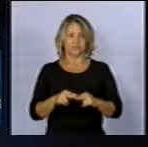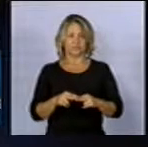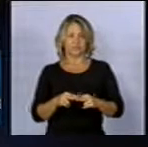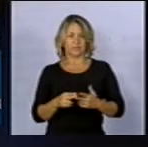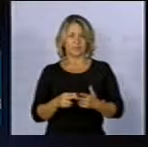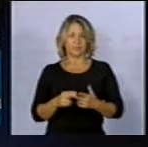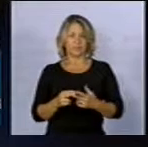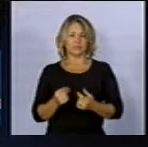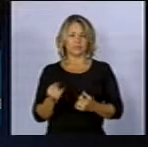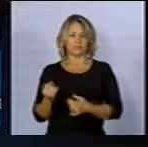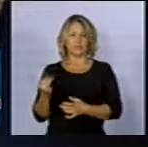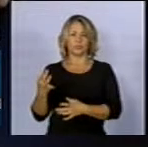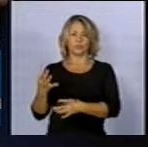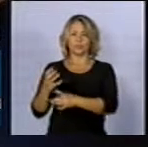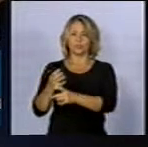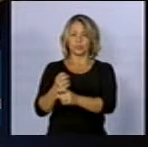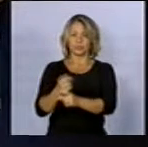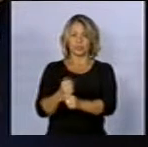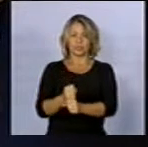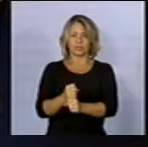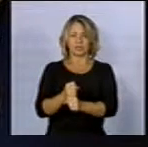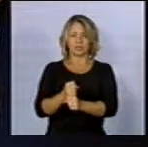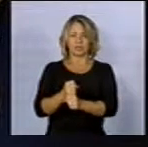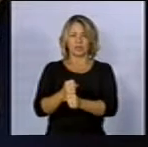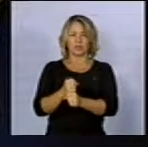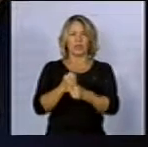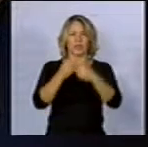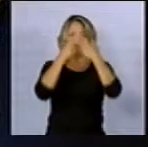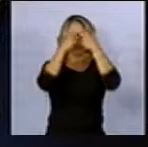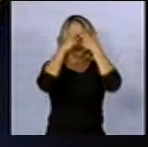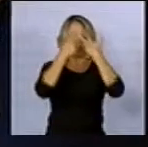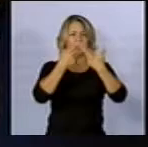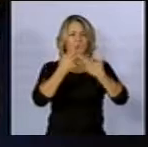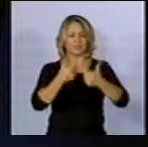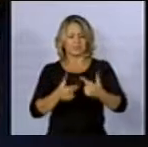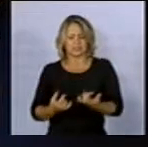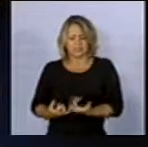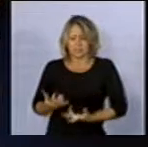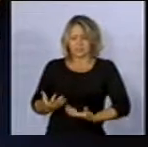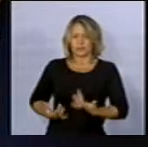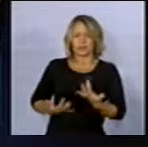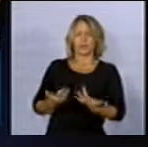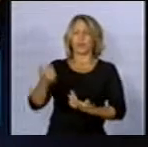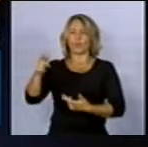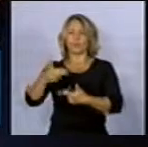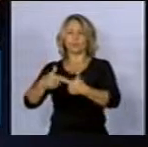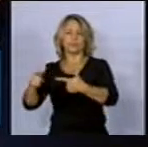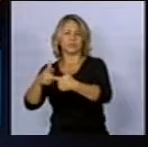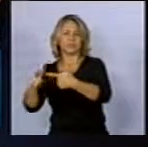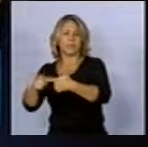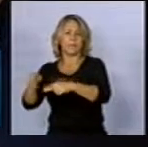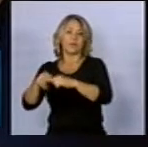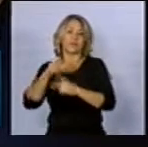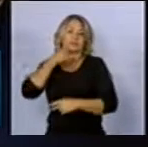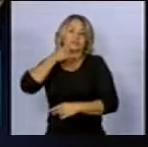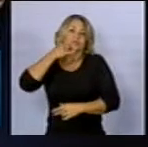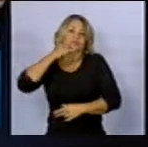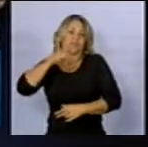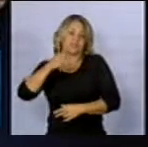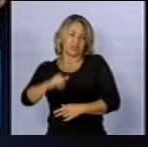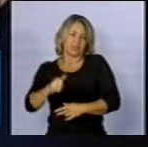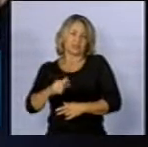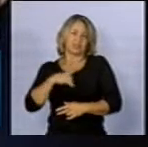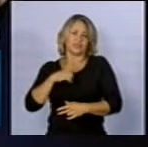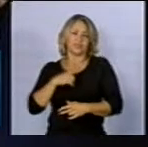no total entre traumas queimaduras e outras lesões devidos a choques elétricos num